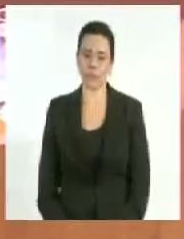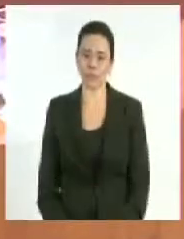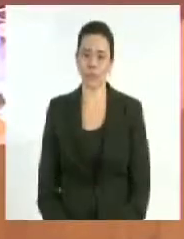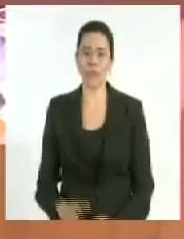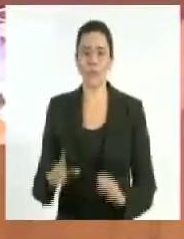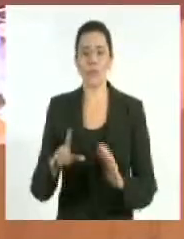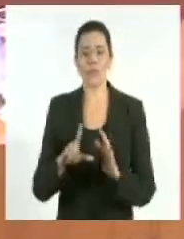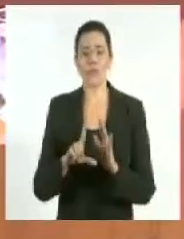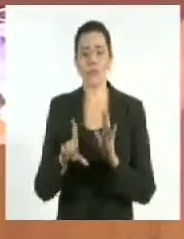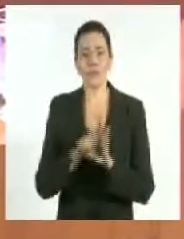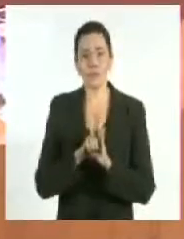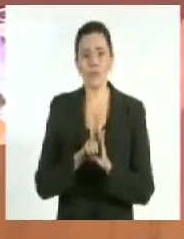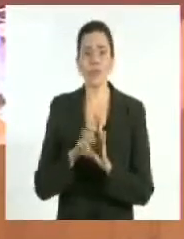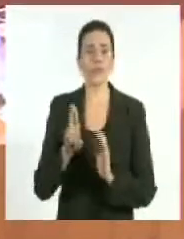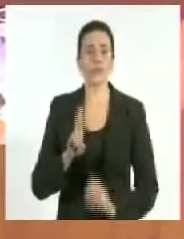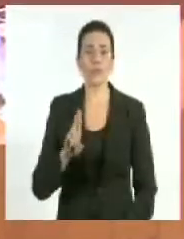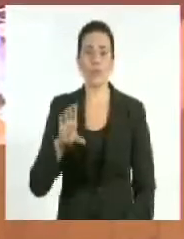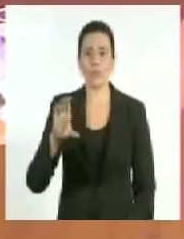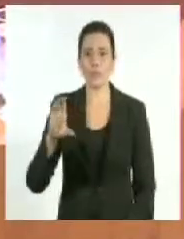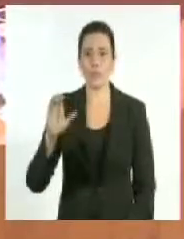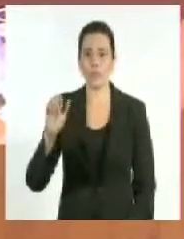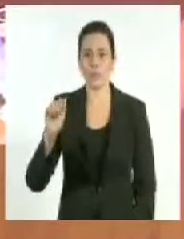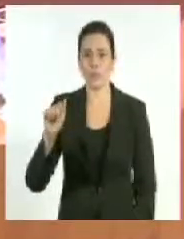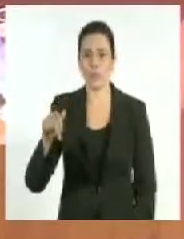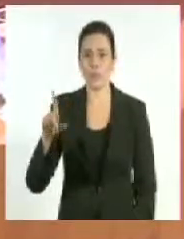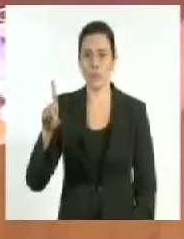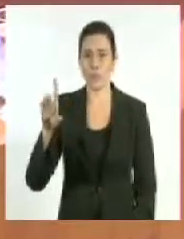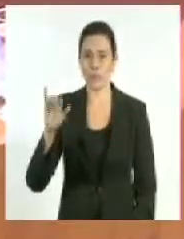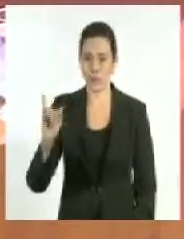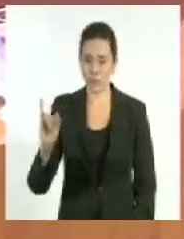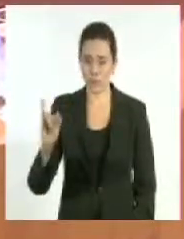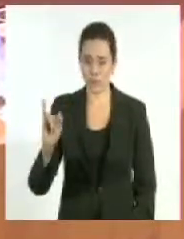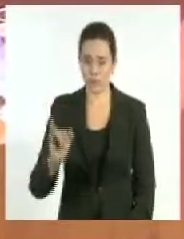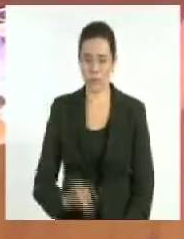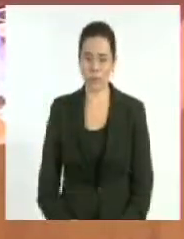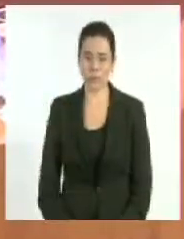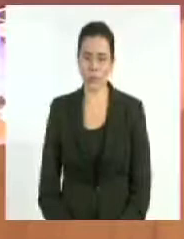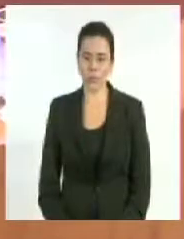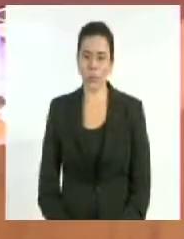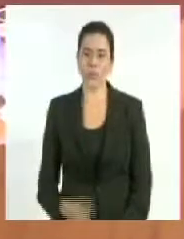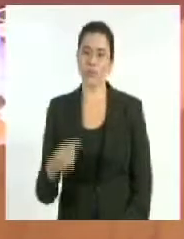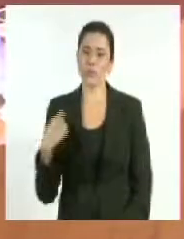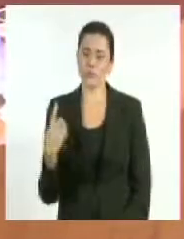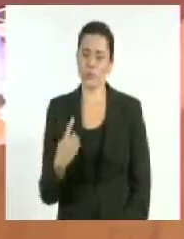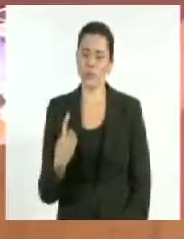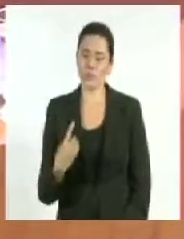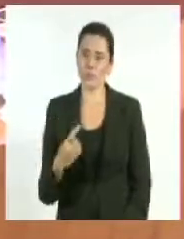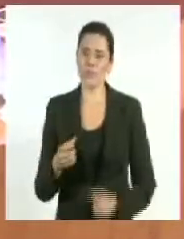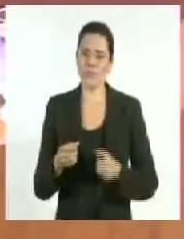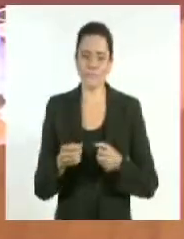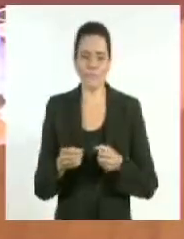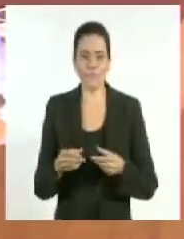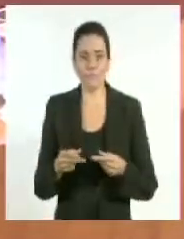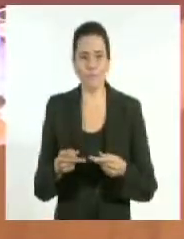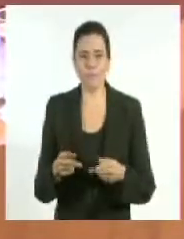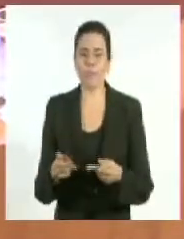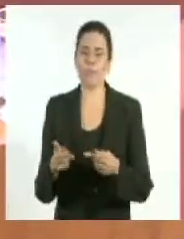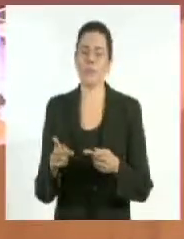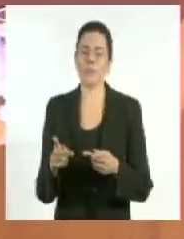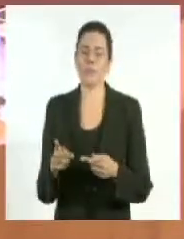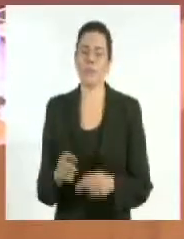Candir. Todos os produtos que nós exportamos, esses produtos são isentos de ICMS. E ICMS é uma